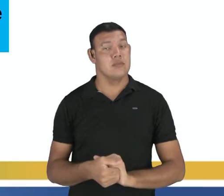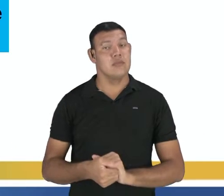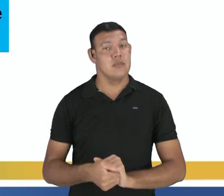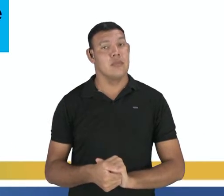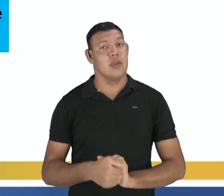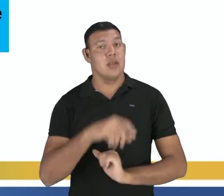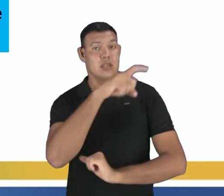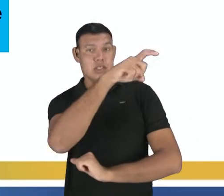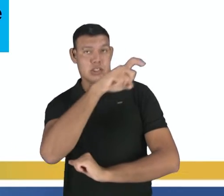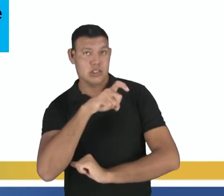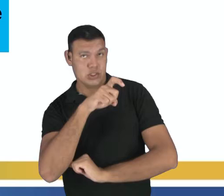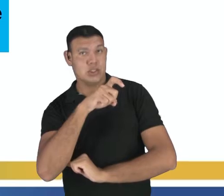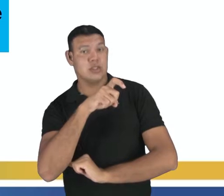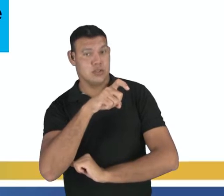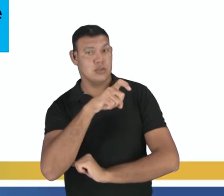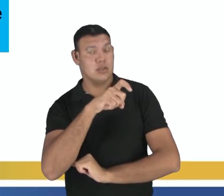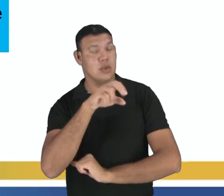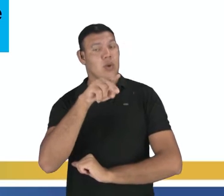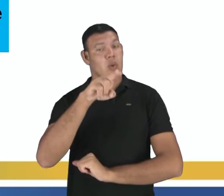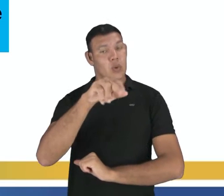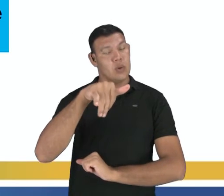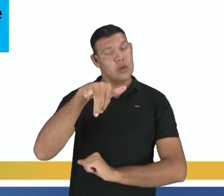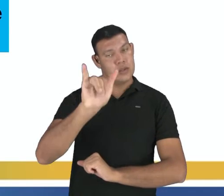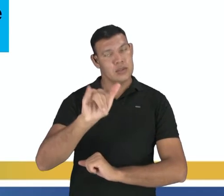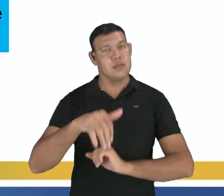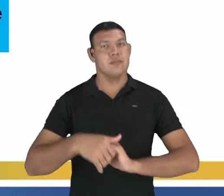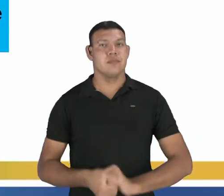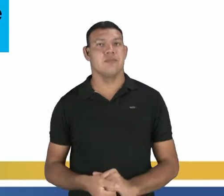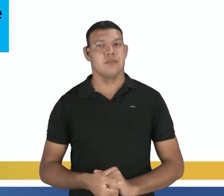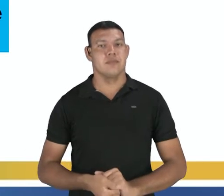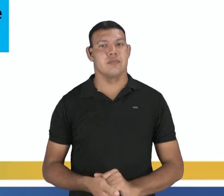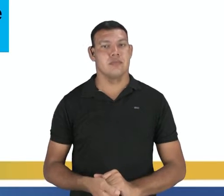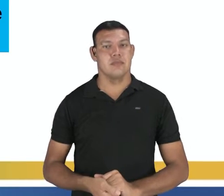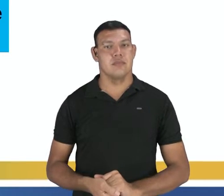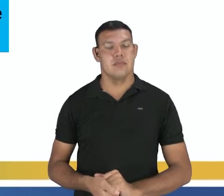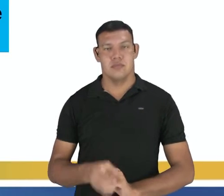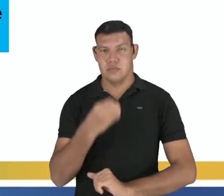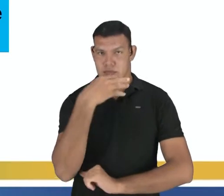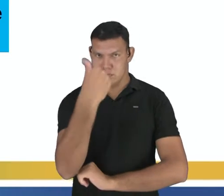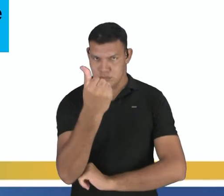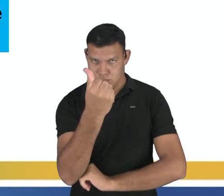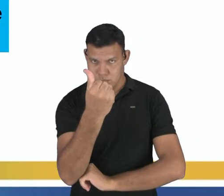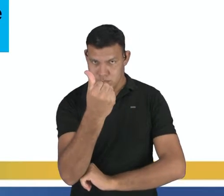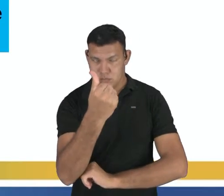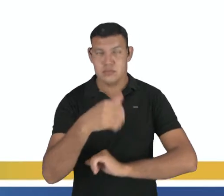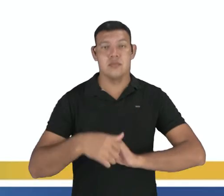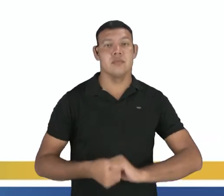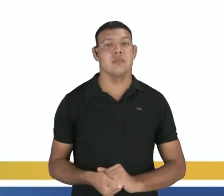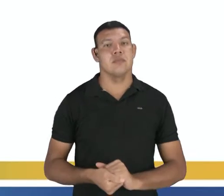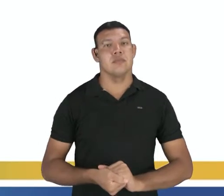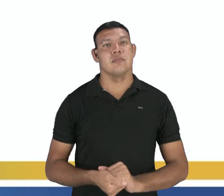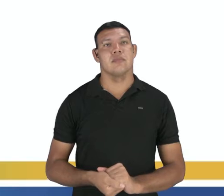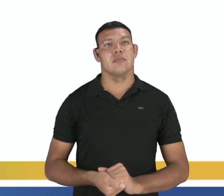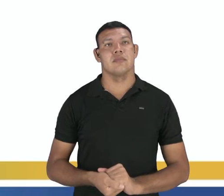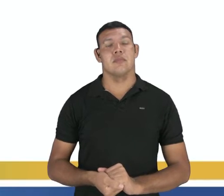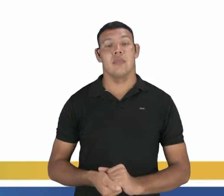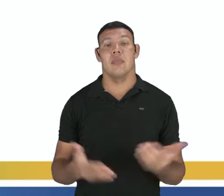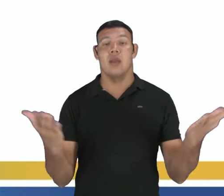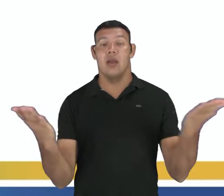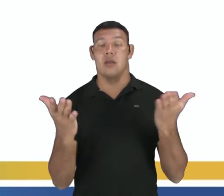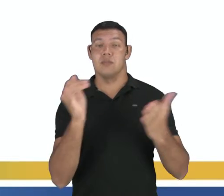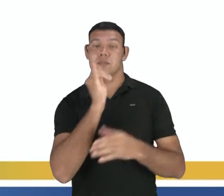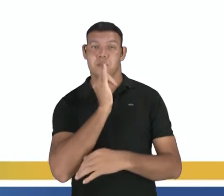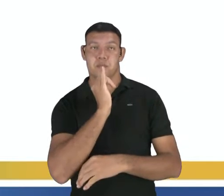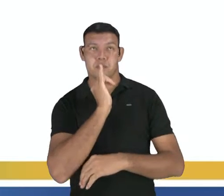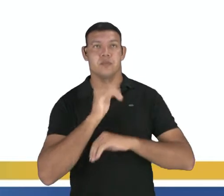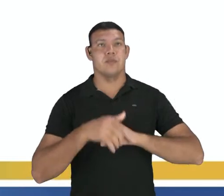meu x, que é expoente, ele é igual a y. Tudo bem até aqui? Vamos a um